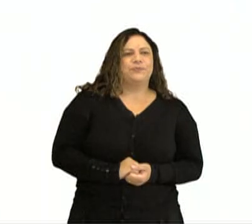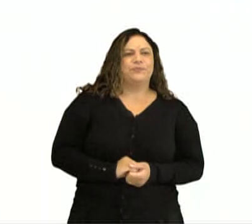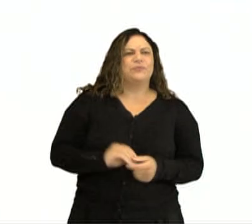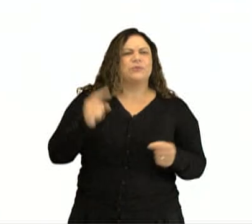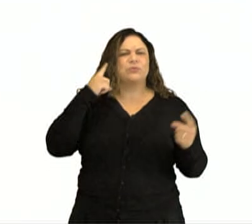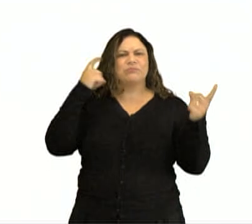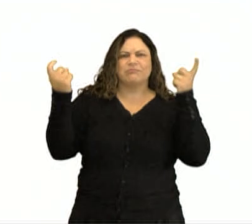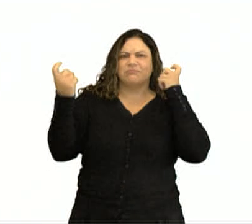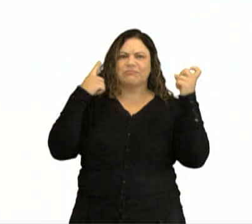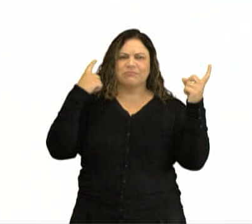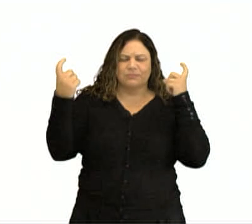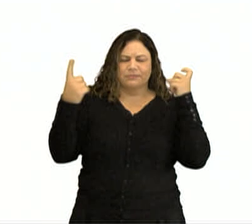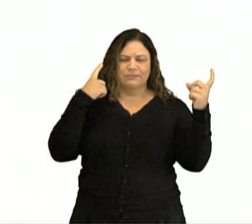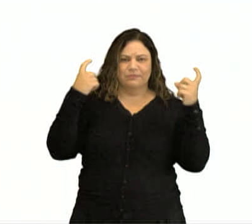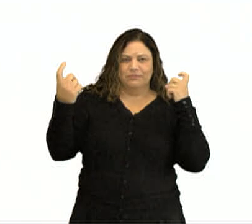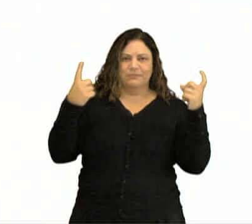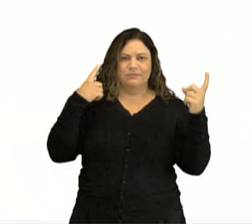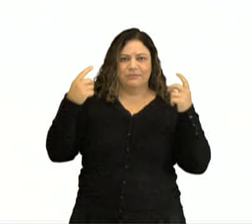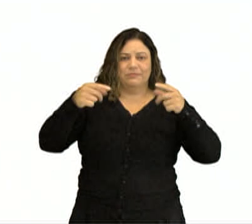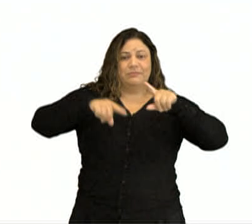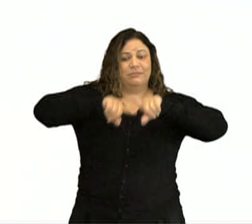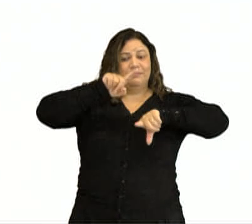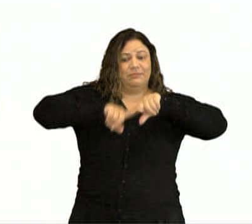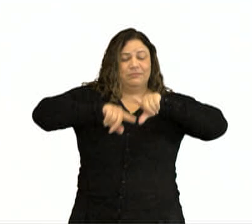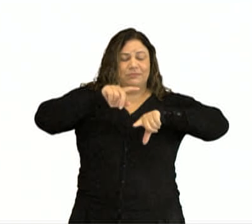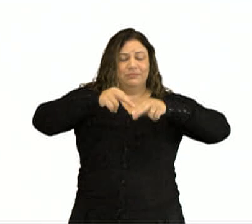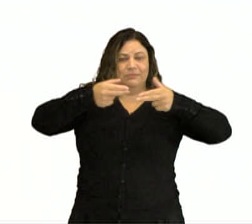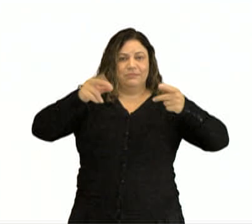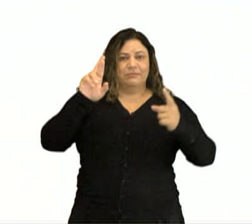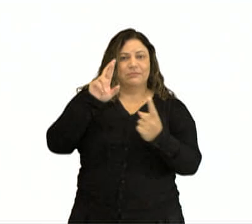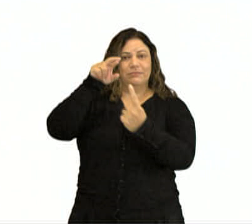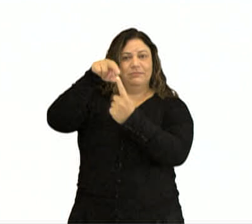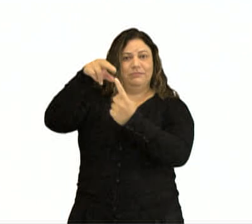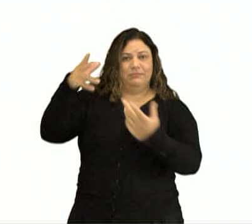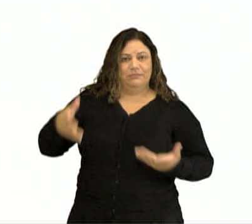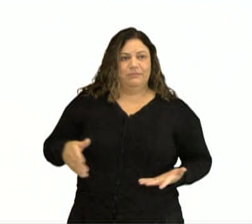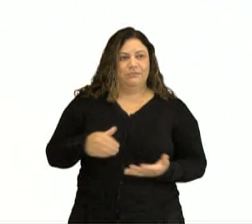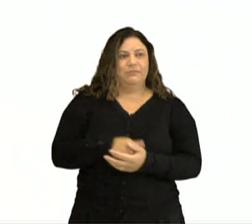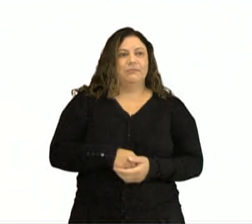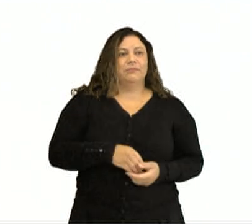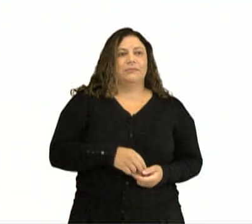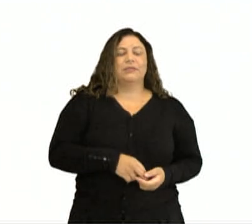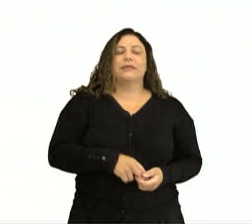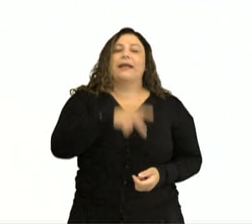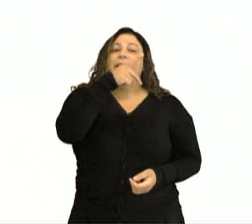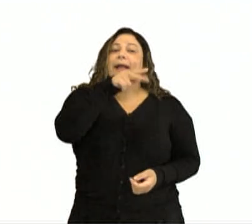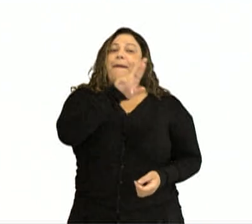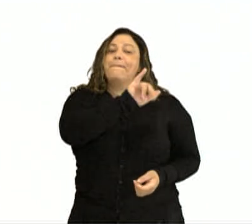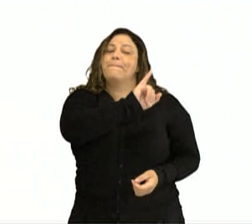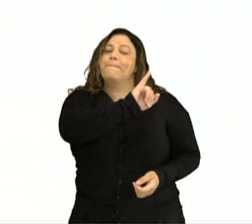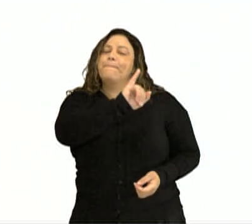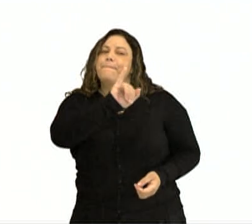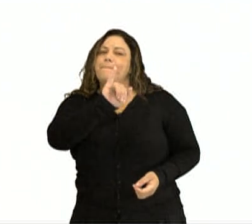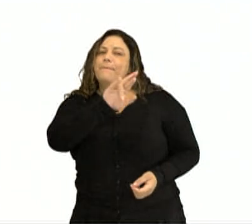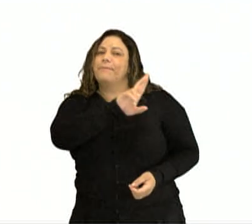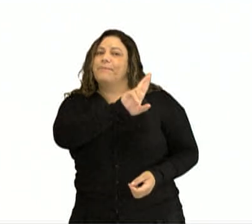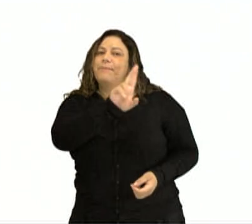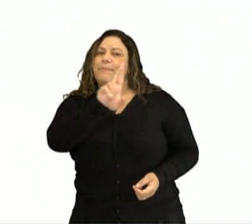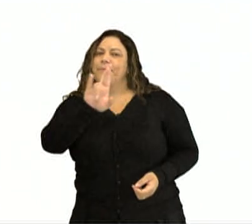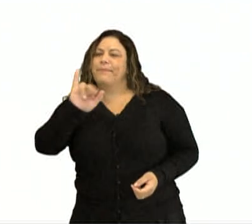sonoridade está associada à coisa representada, O pri, que foi o som do